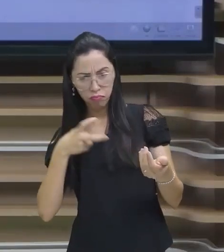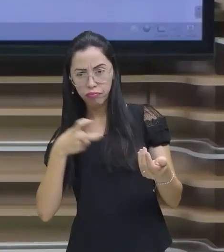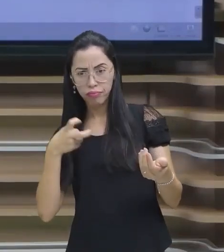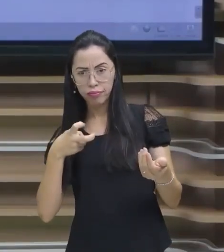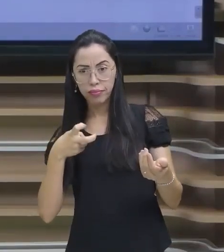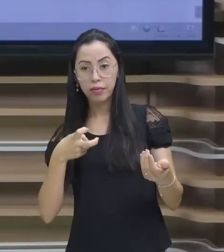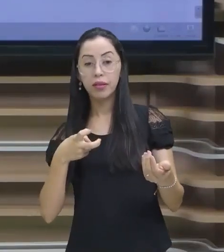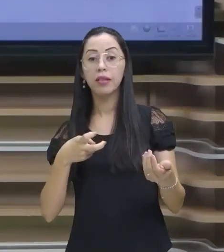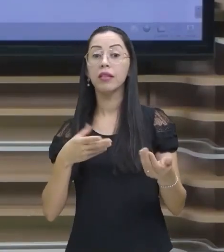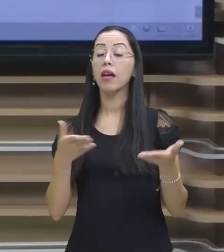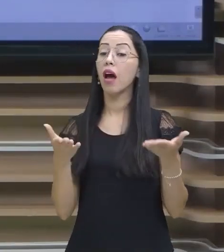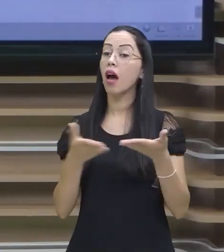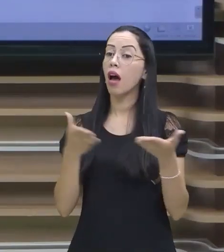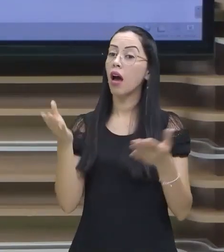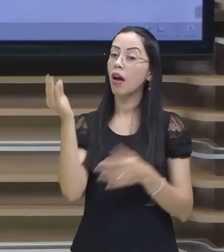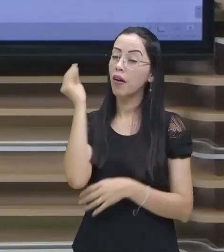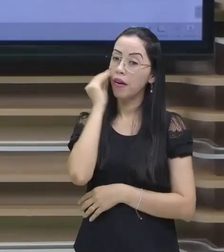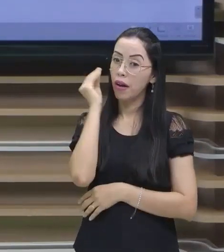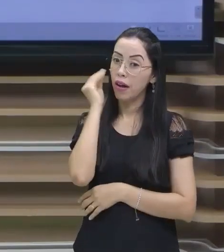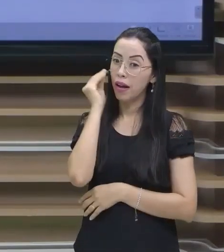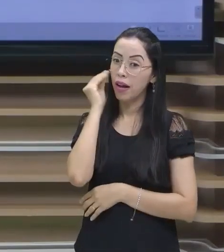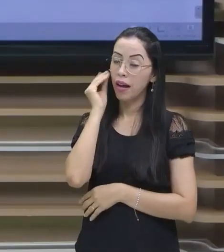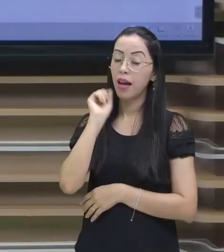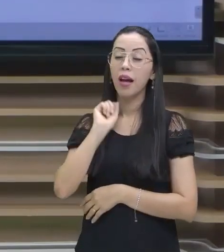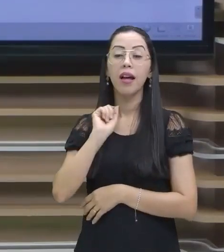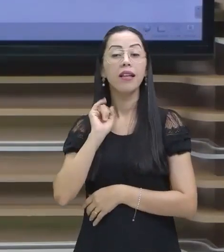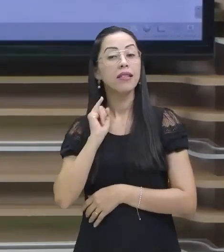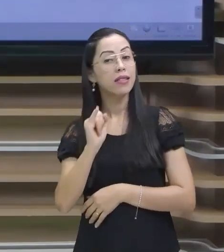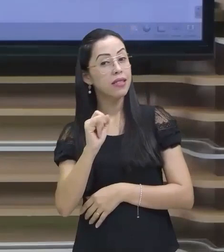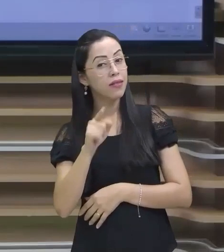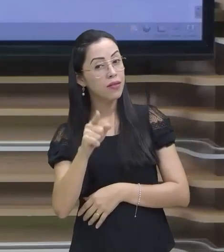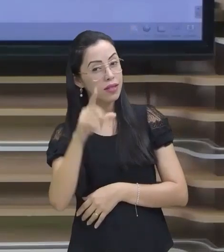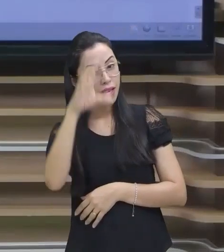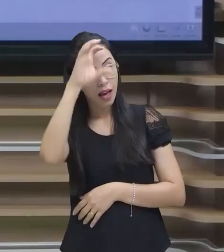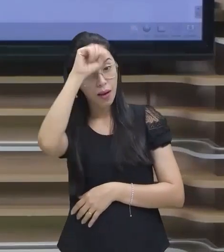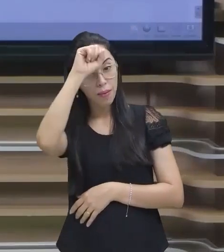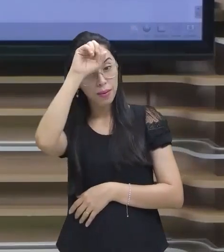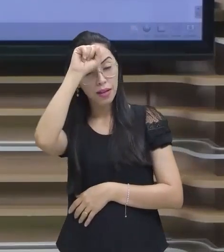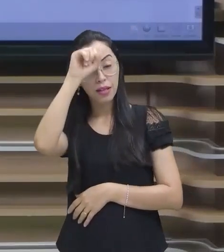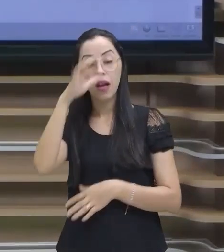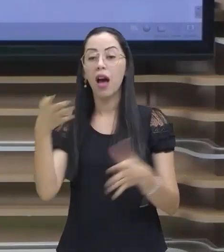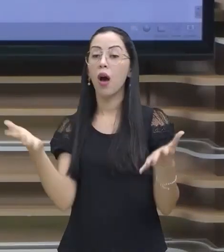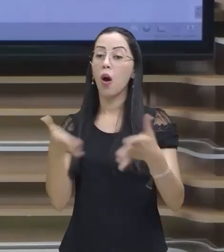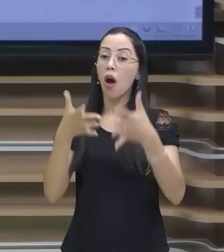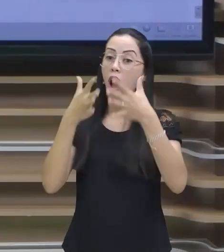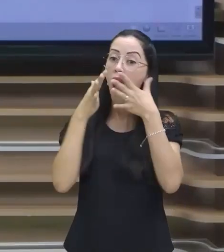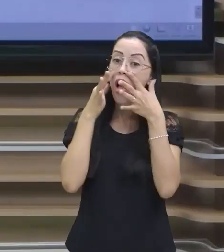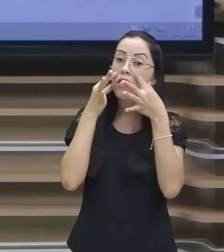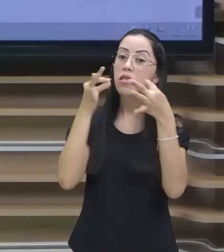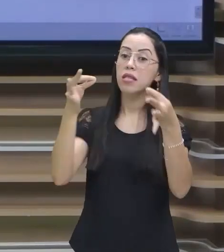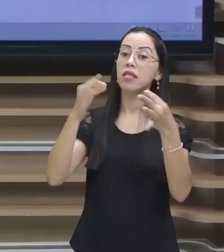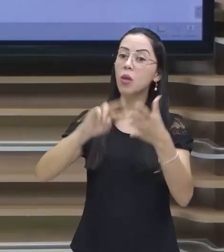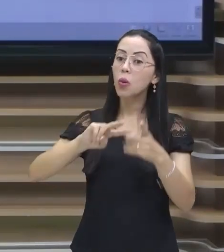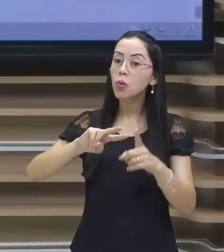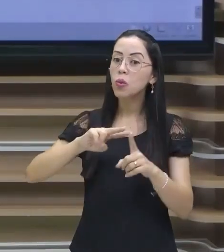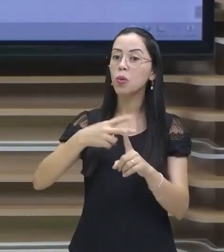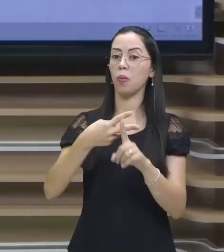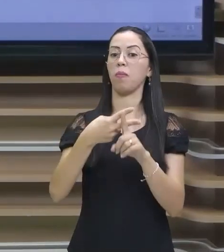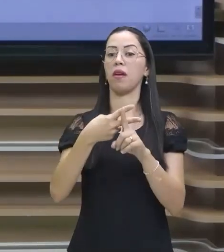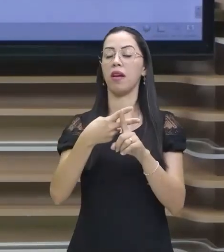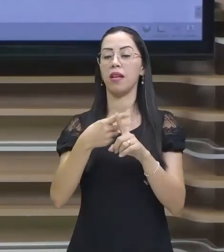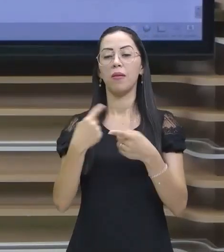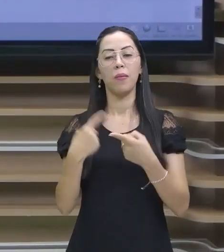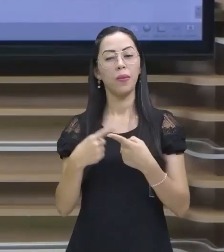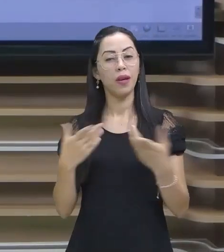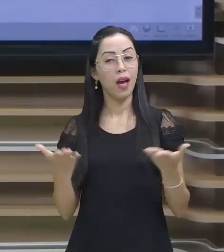de verificar o que você aprendeu. Agora fique mais ligado ainda, porque é a hora do